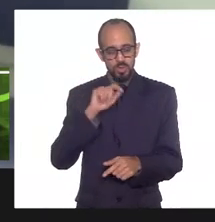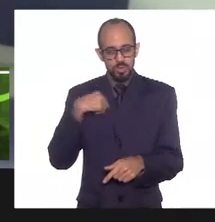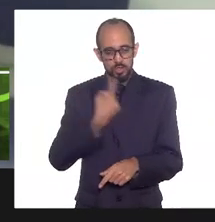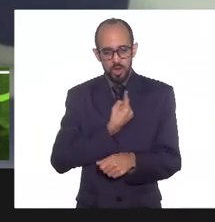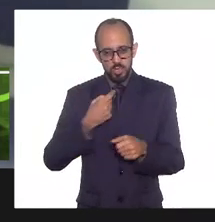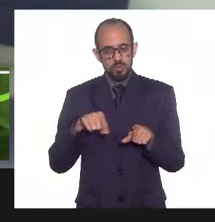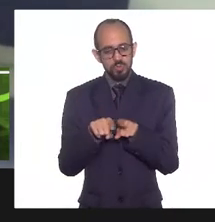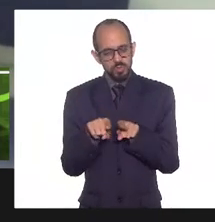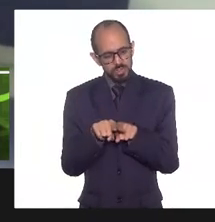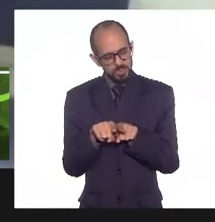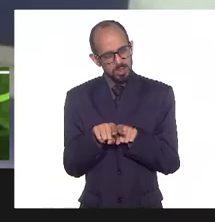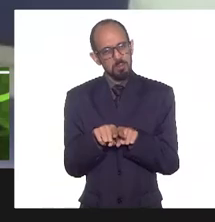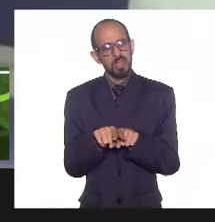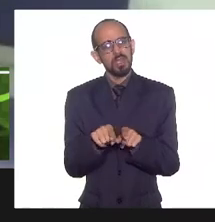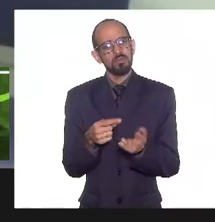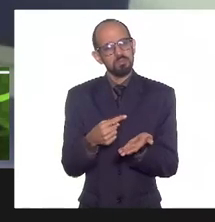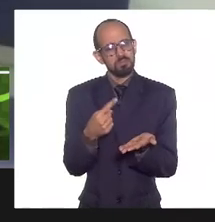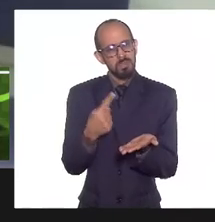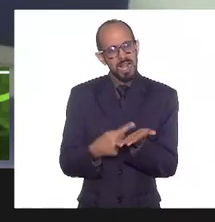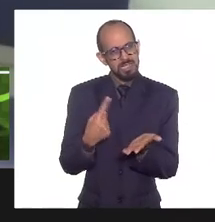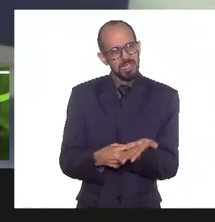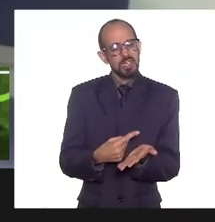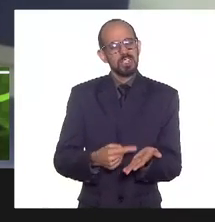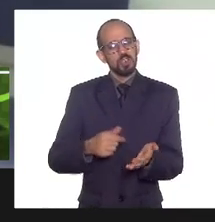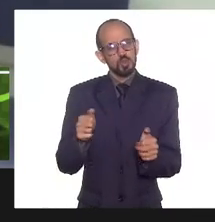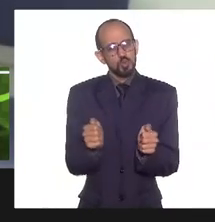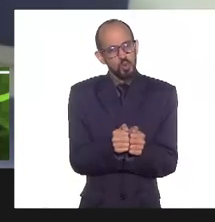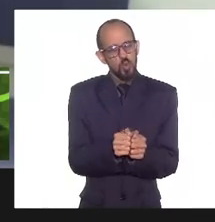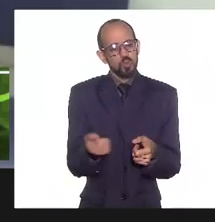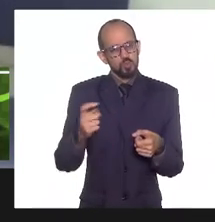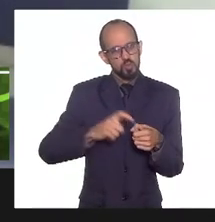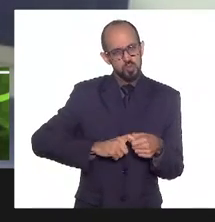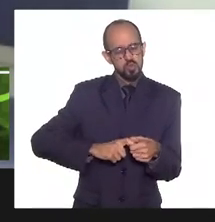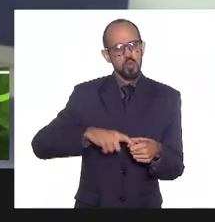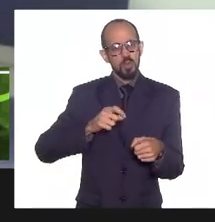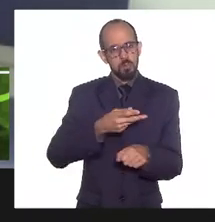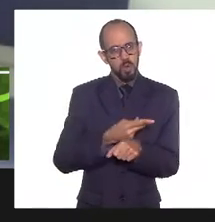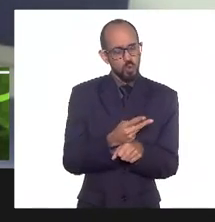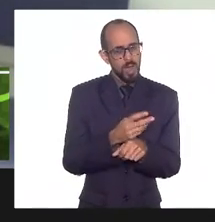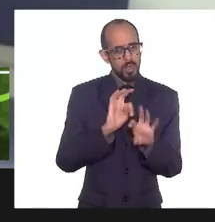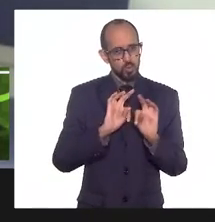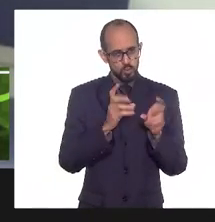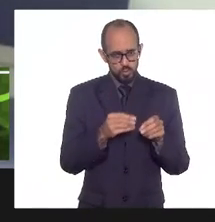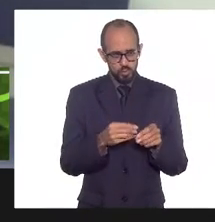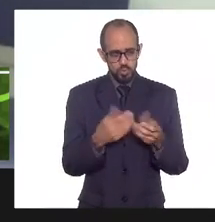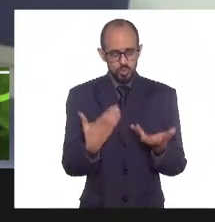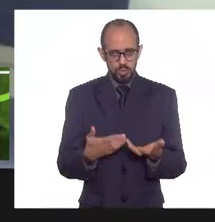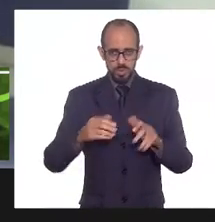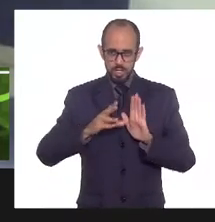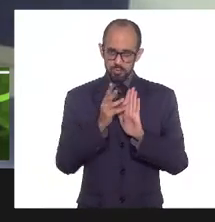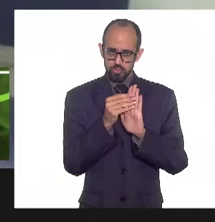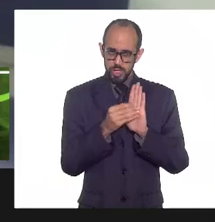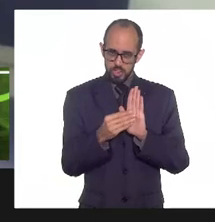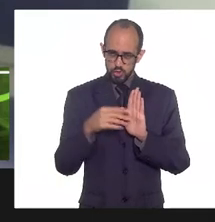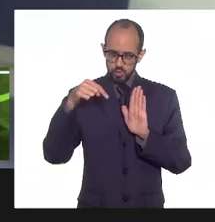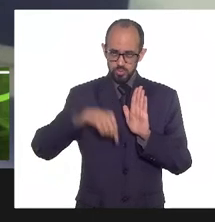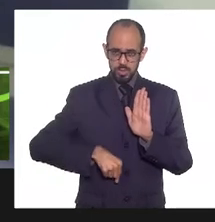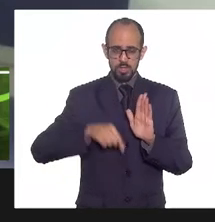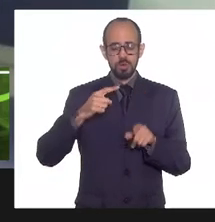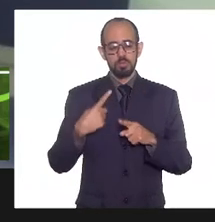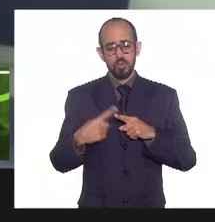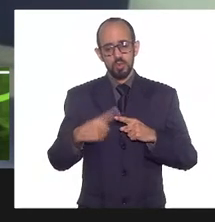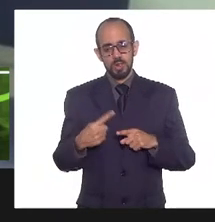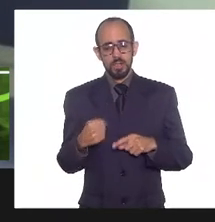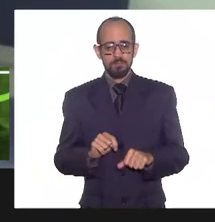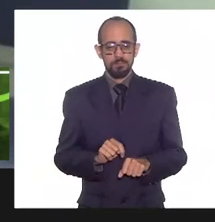parcerias sim vamos procurar todos né queria deixar isso também registrado porque